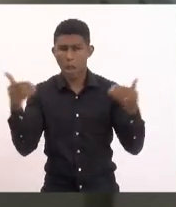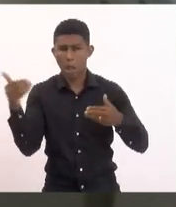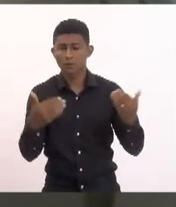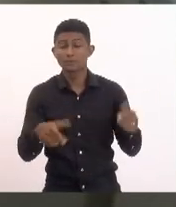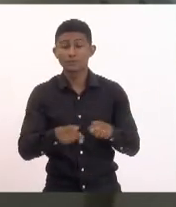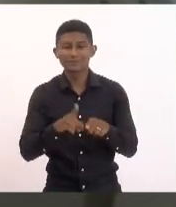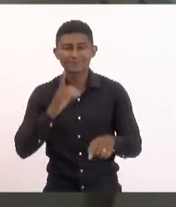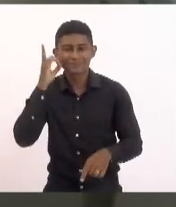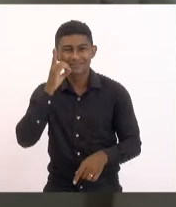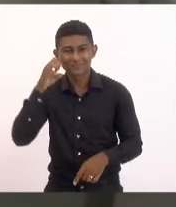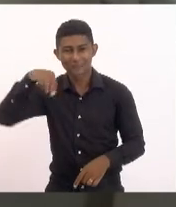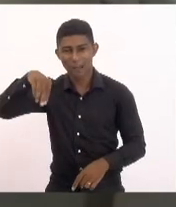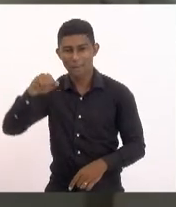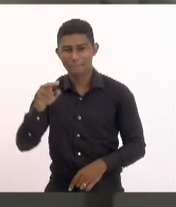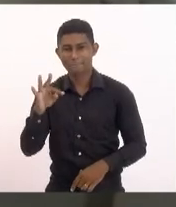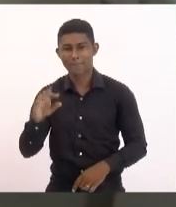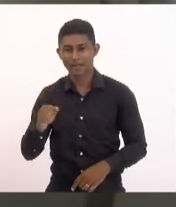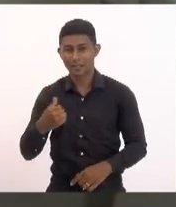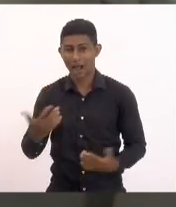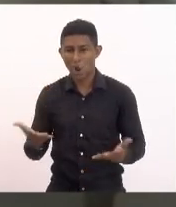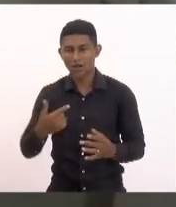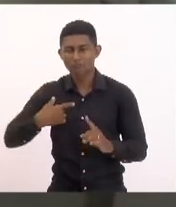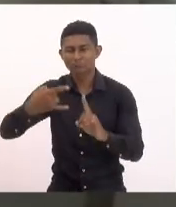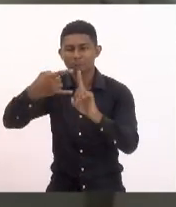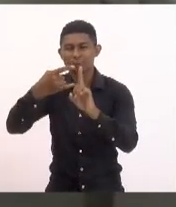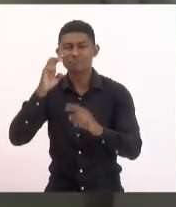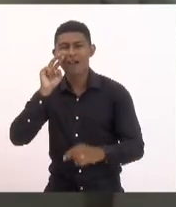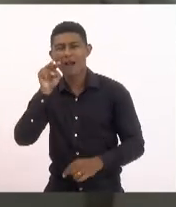Marta Rocha, que eu estou vendo aqui na tela.